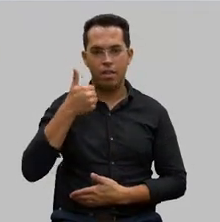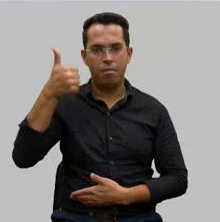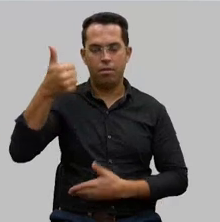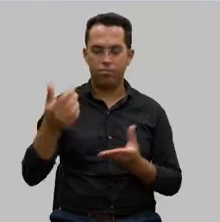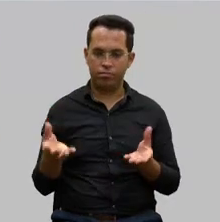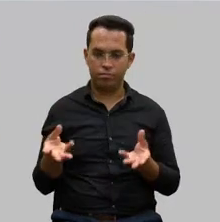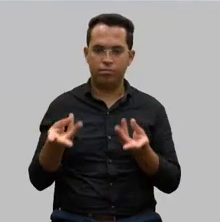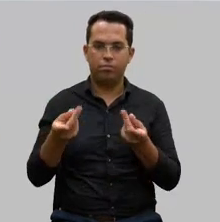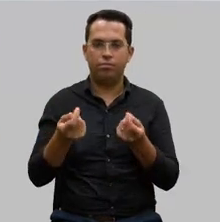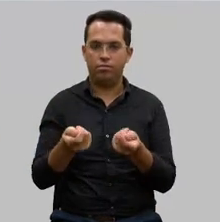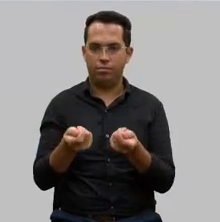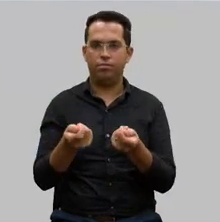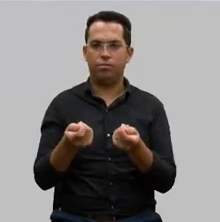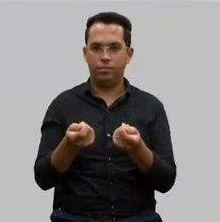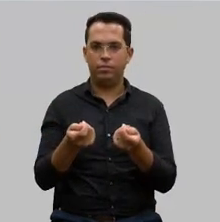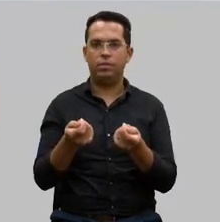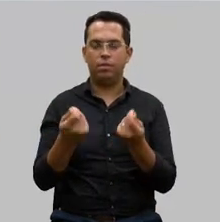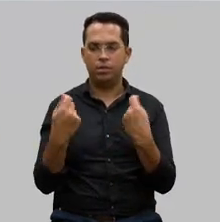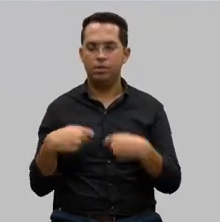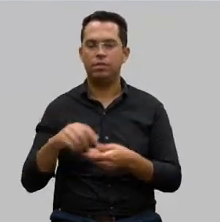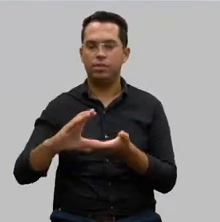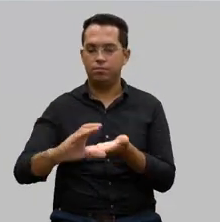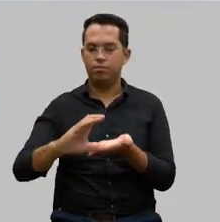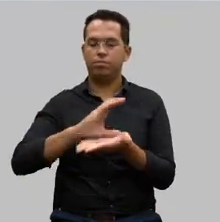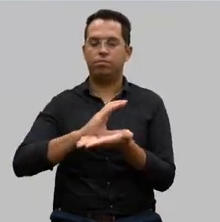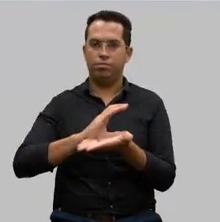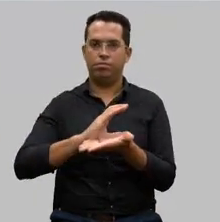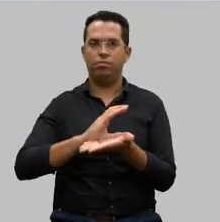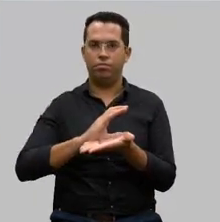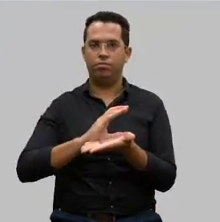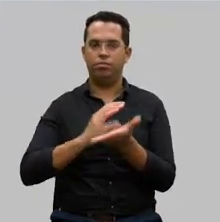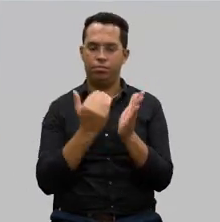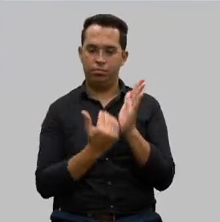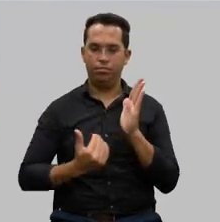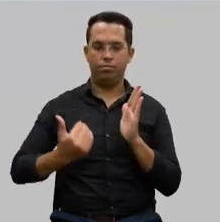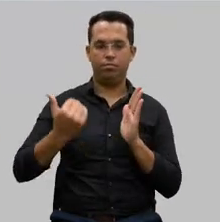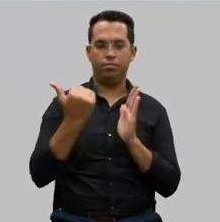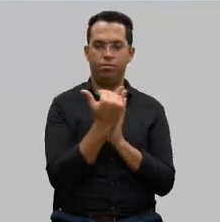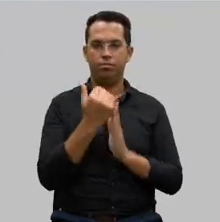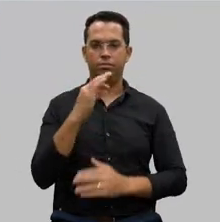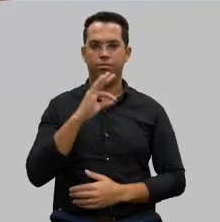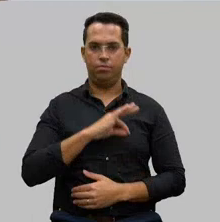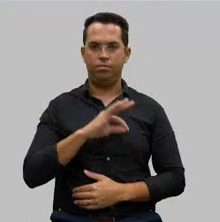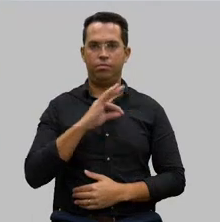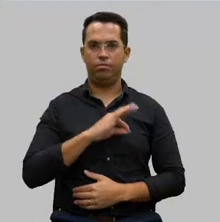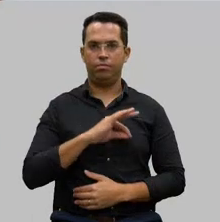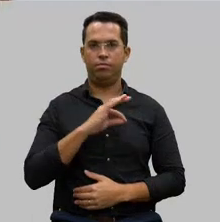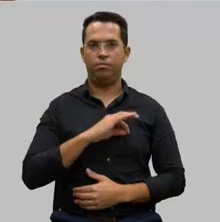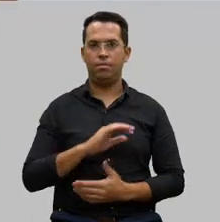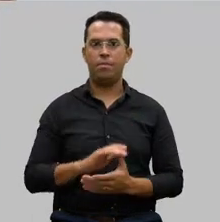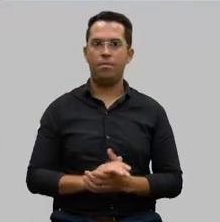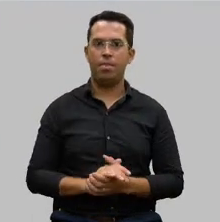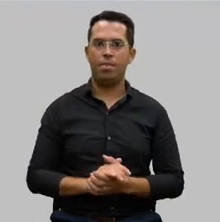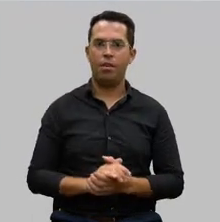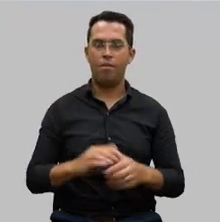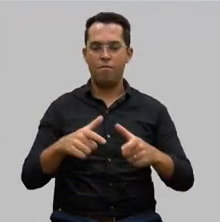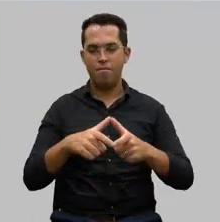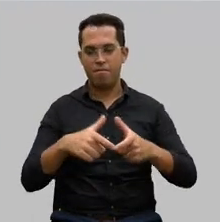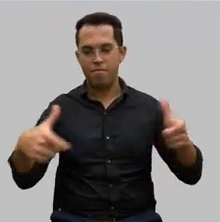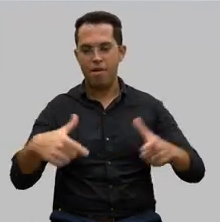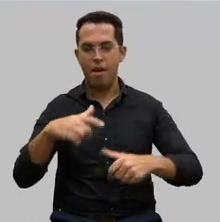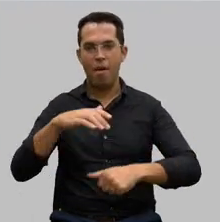vida nós temos também que ter essa contra partida e sabemos que vão gerar Mais Emprego mais empresa o país